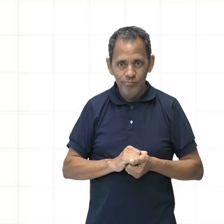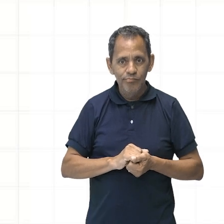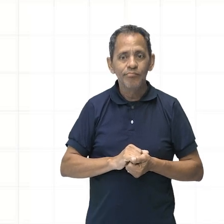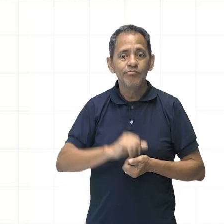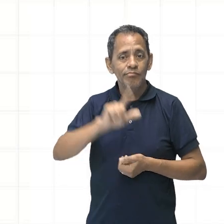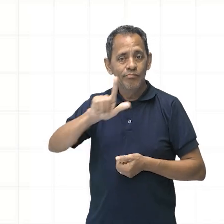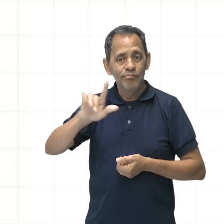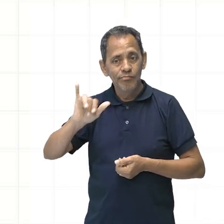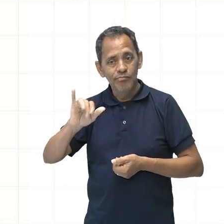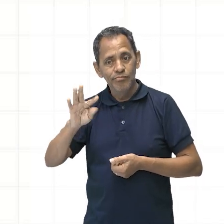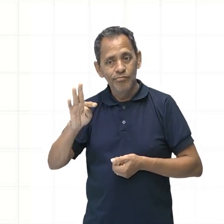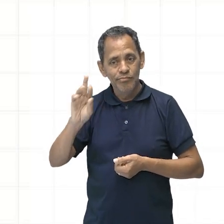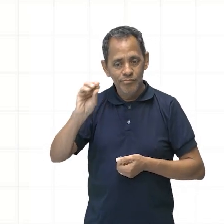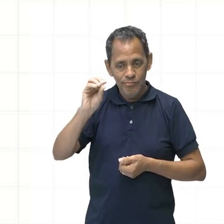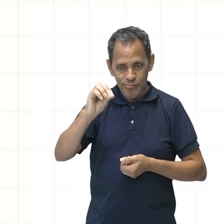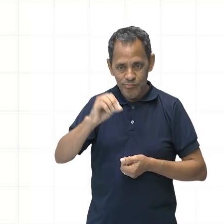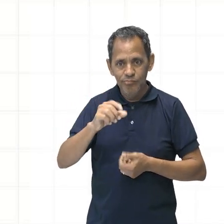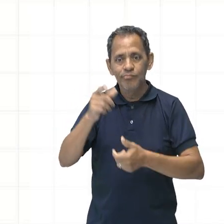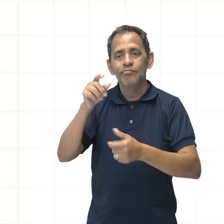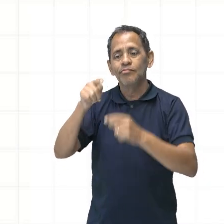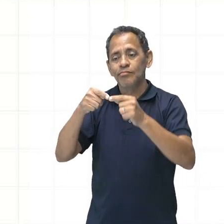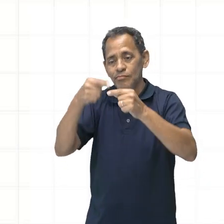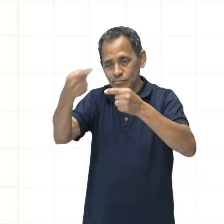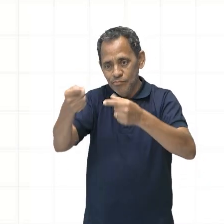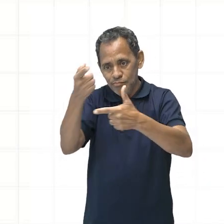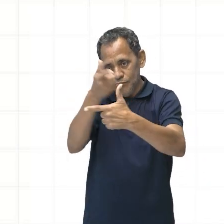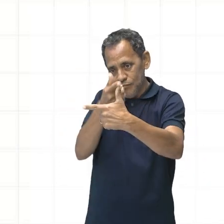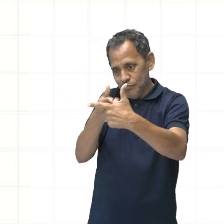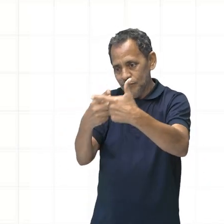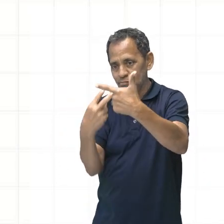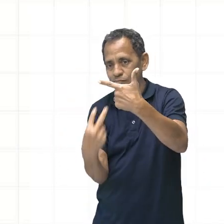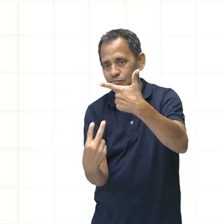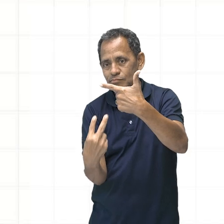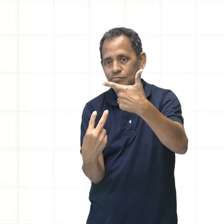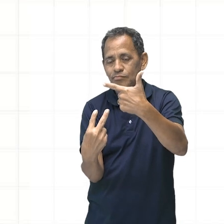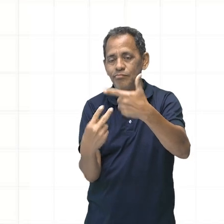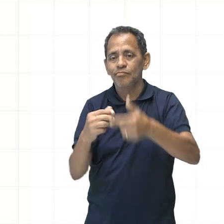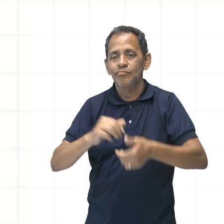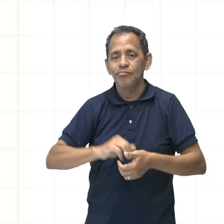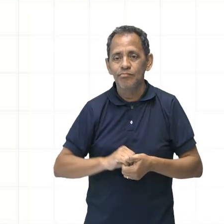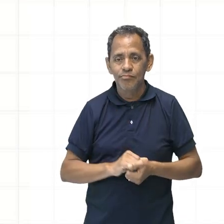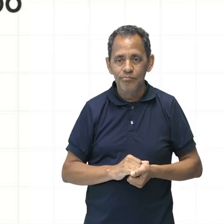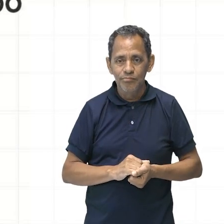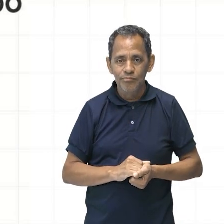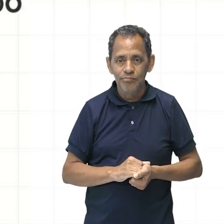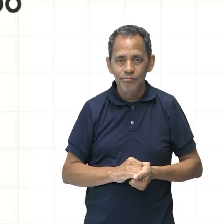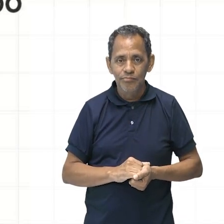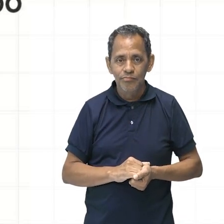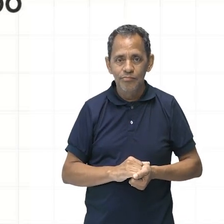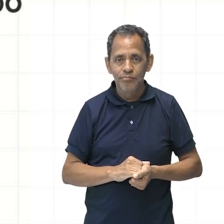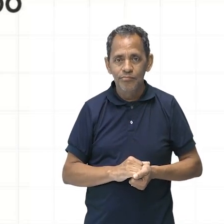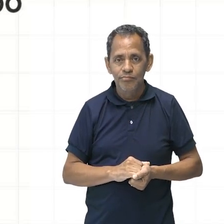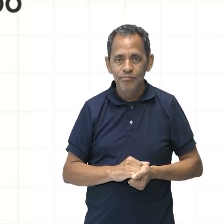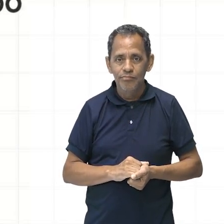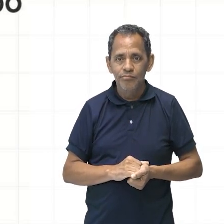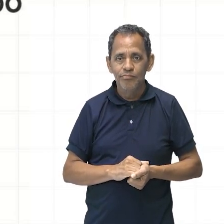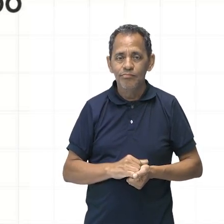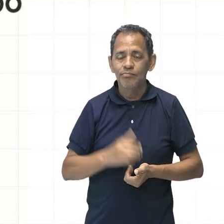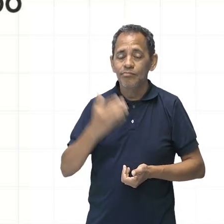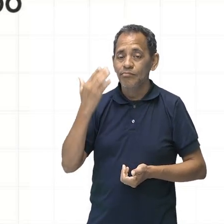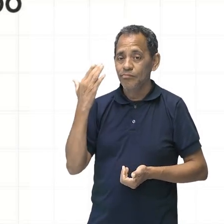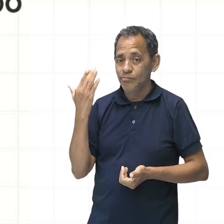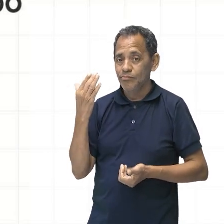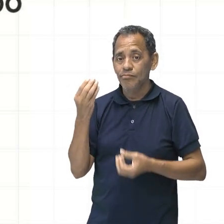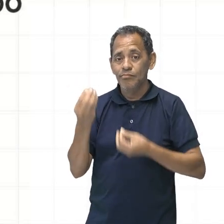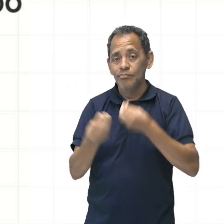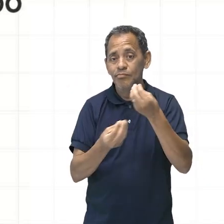litros e depois divide, né, a quantidade de 2 litros de suco. Então, para calcular